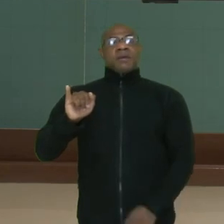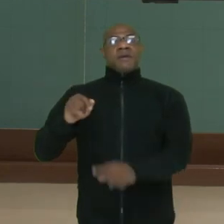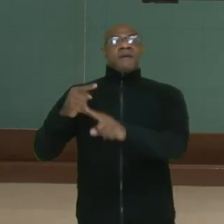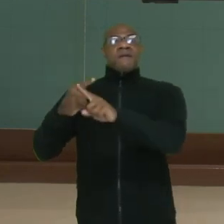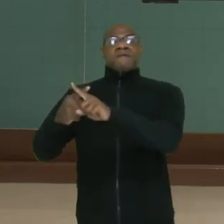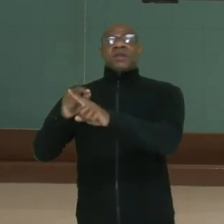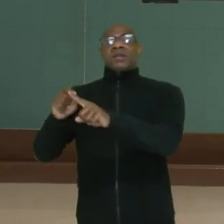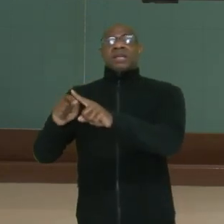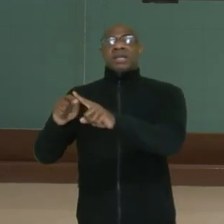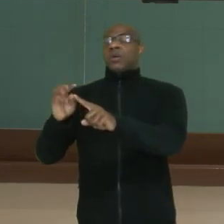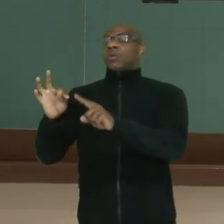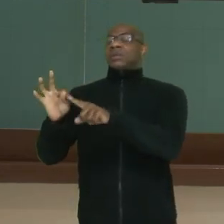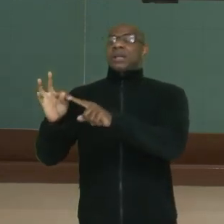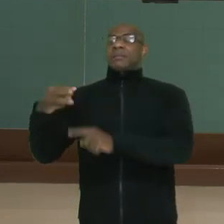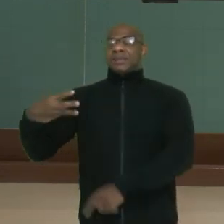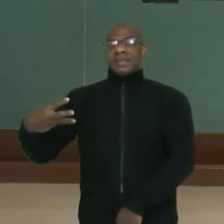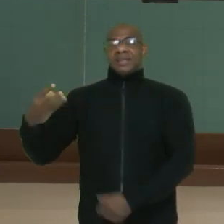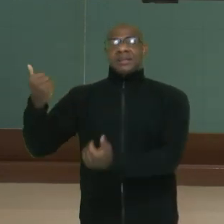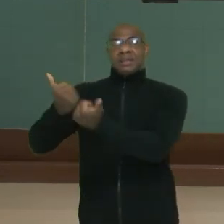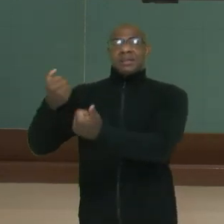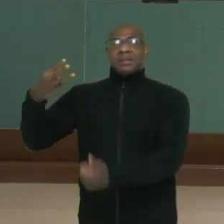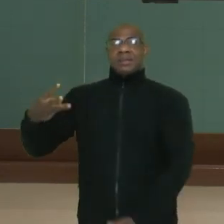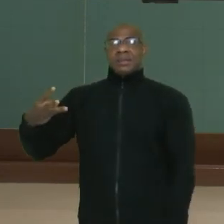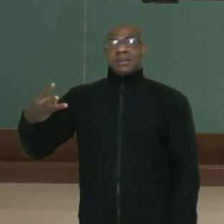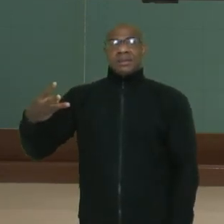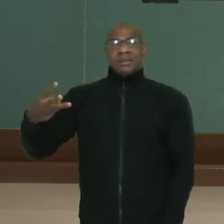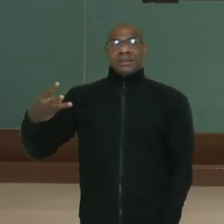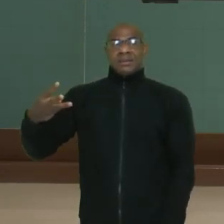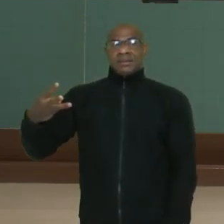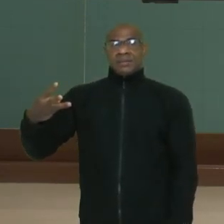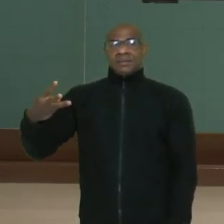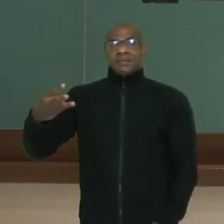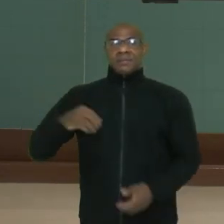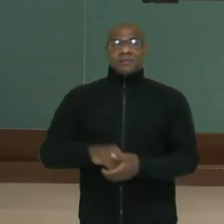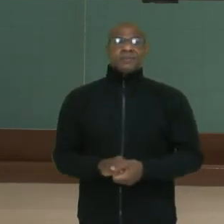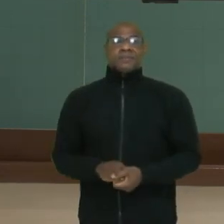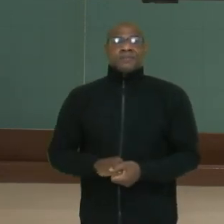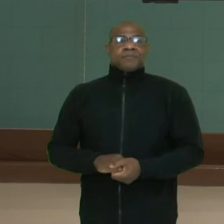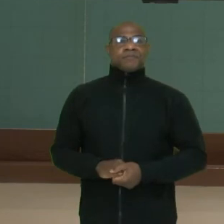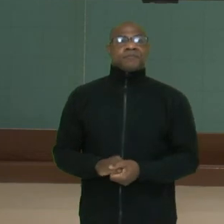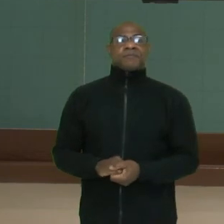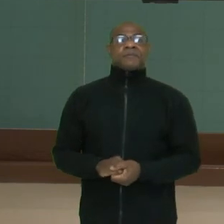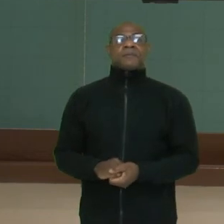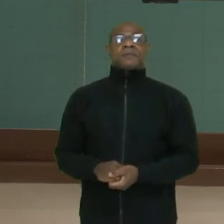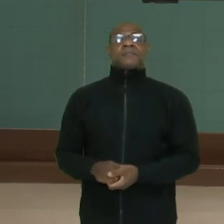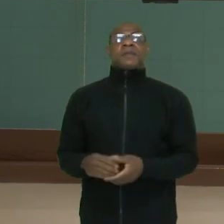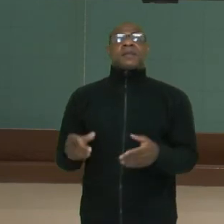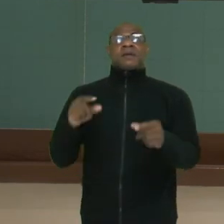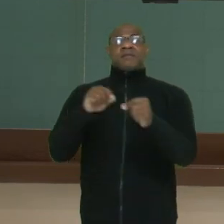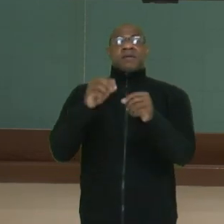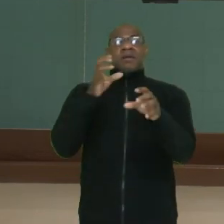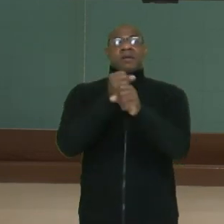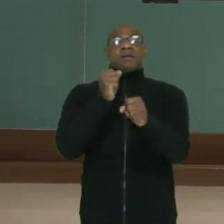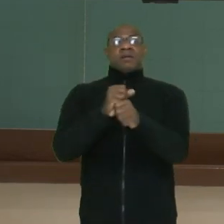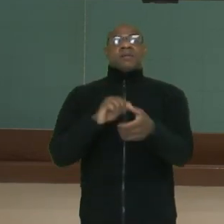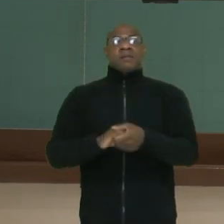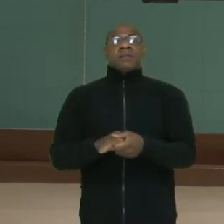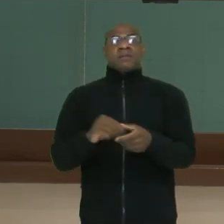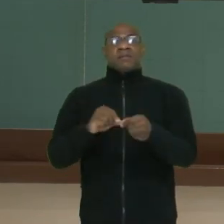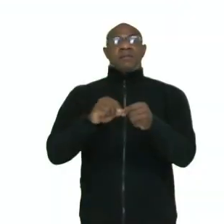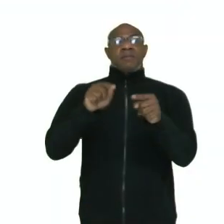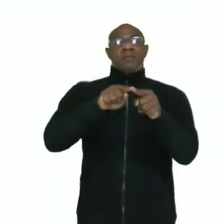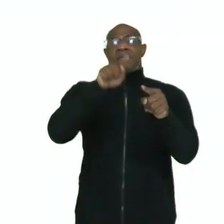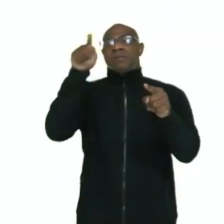que é 3, ok? Chamei de taxa 1, I1, ok? Então, fazendo as contas aqui, primeiro você aplica